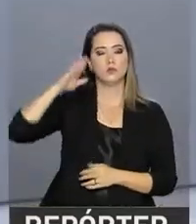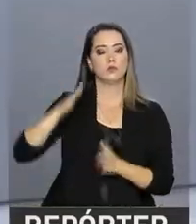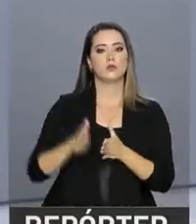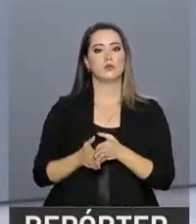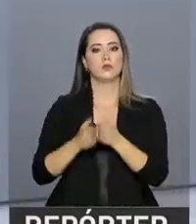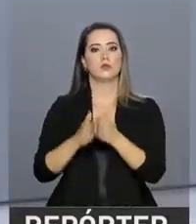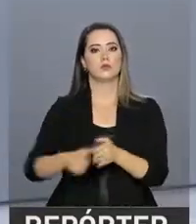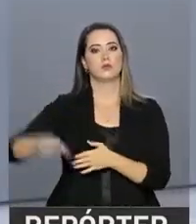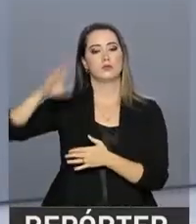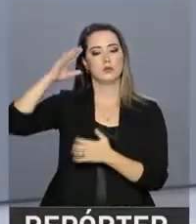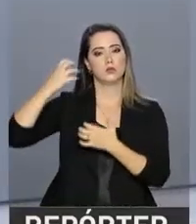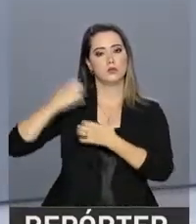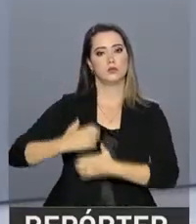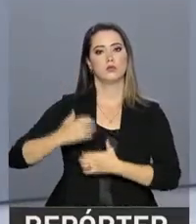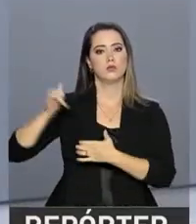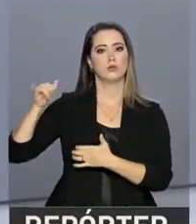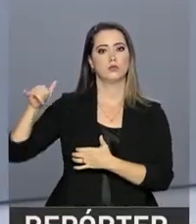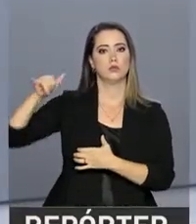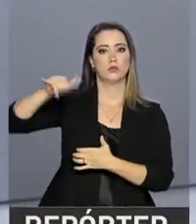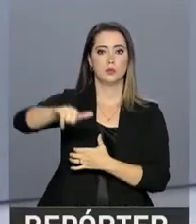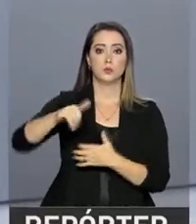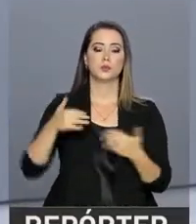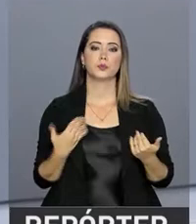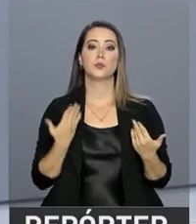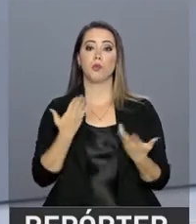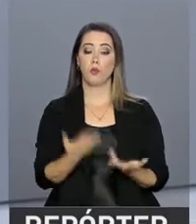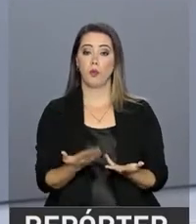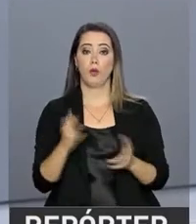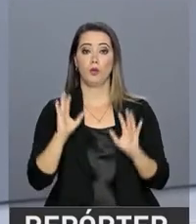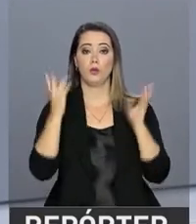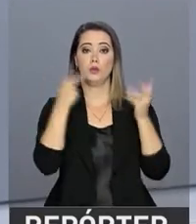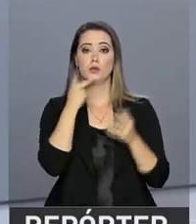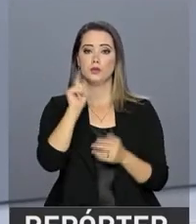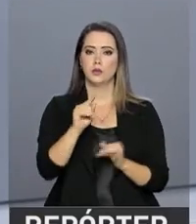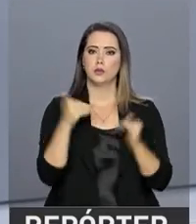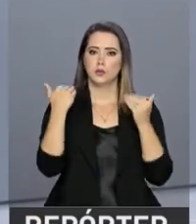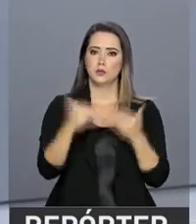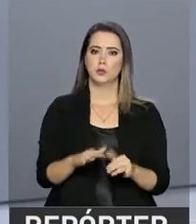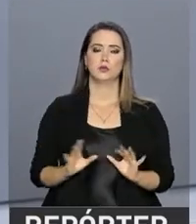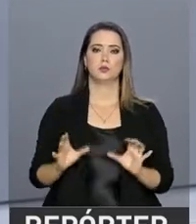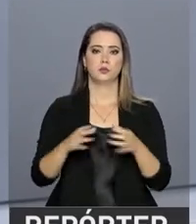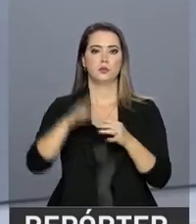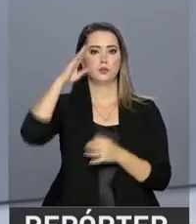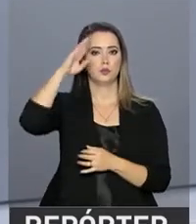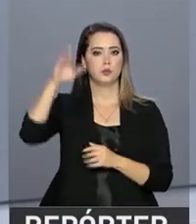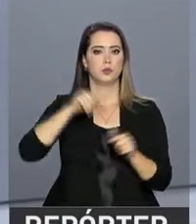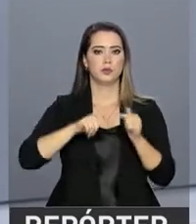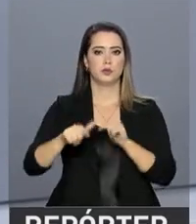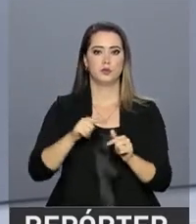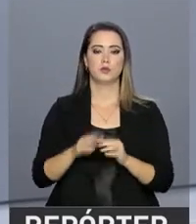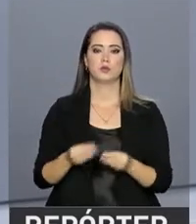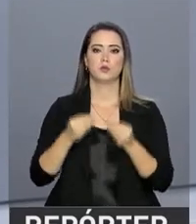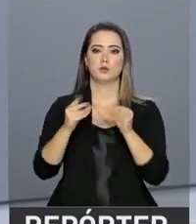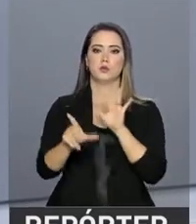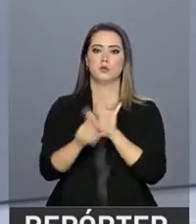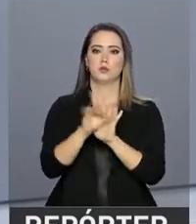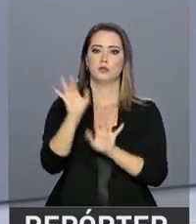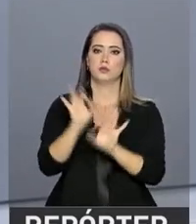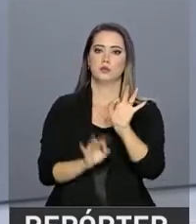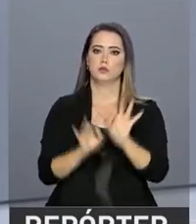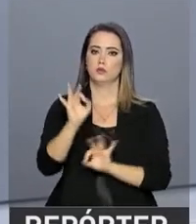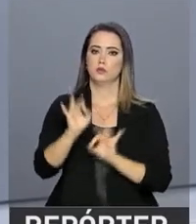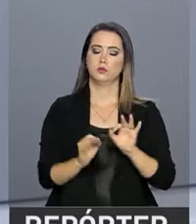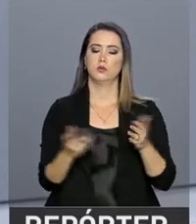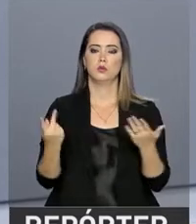e da aeronáutica no evento michel temer comentou a presença das forças armadas em ações de garantia da lei e da ordem